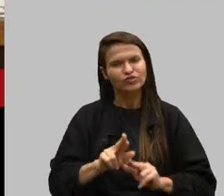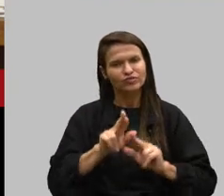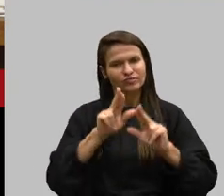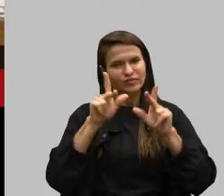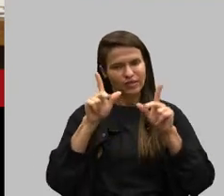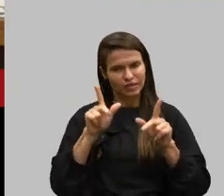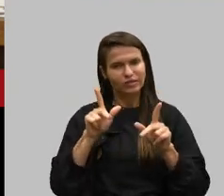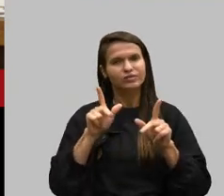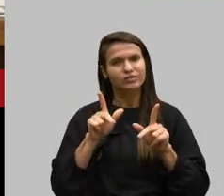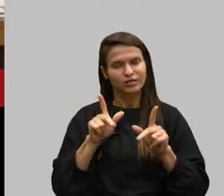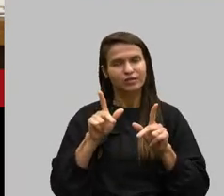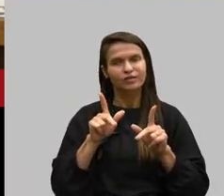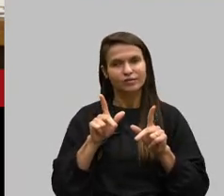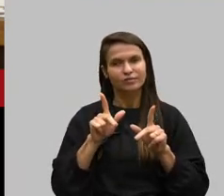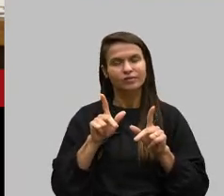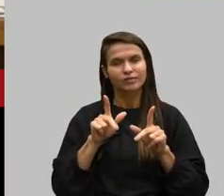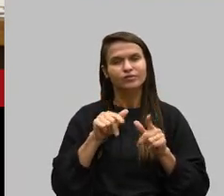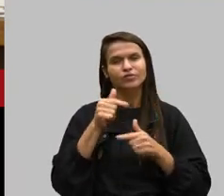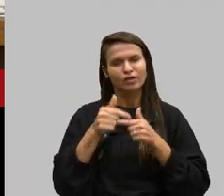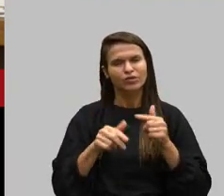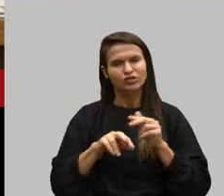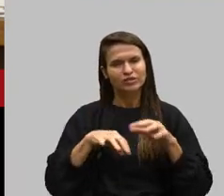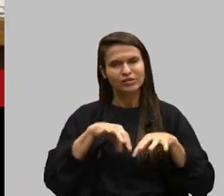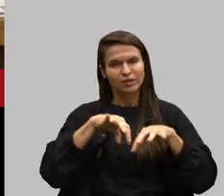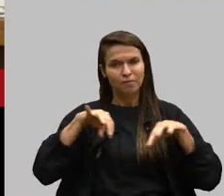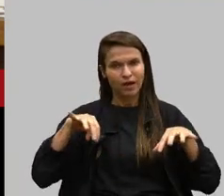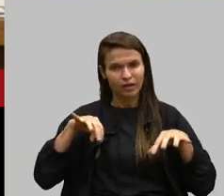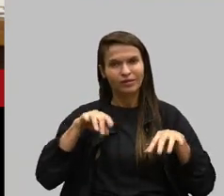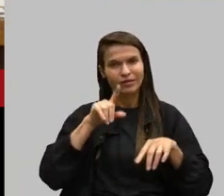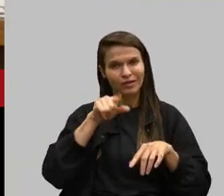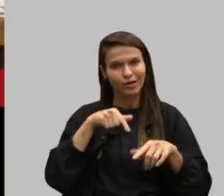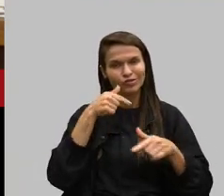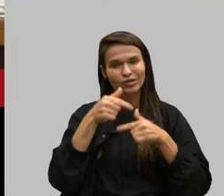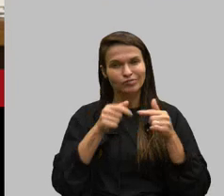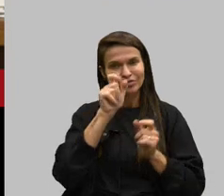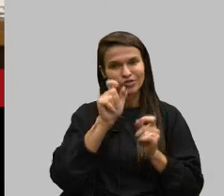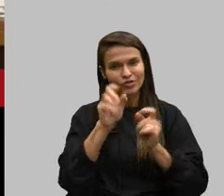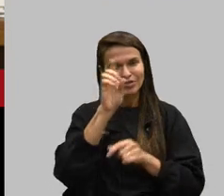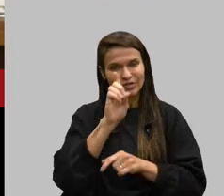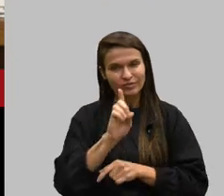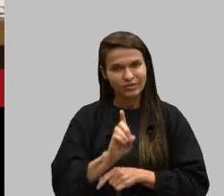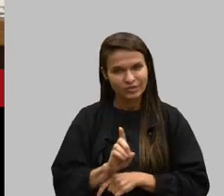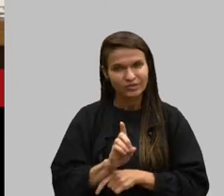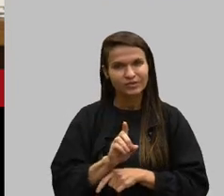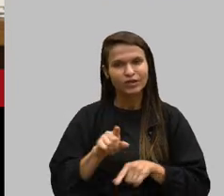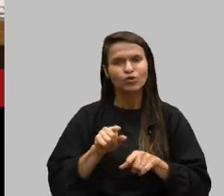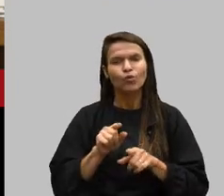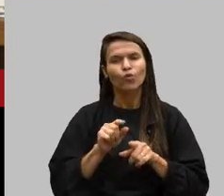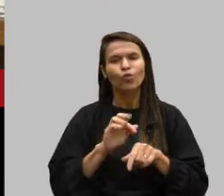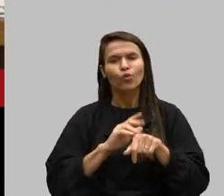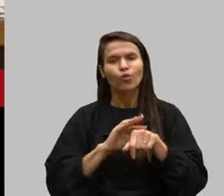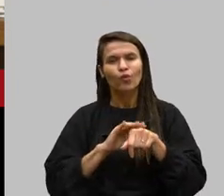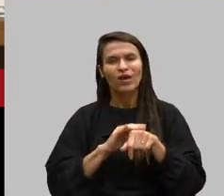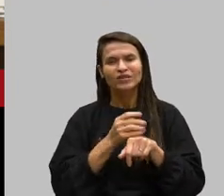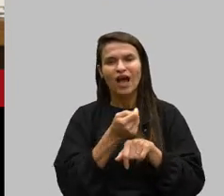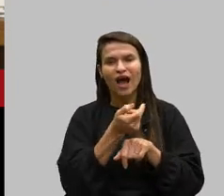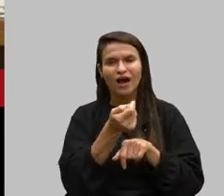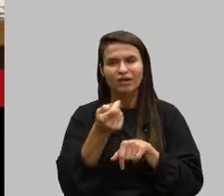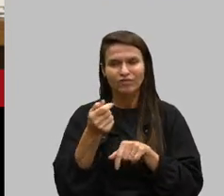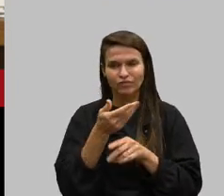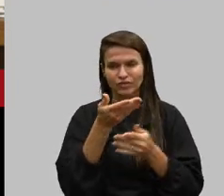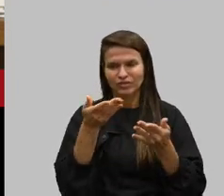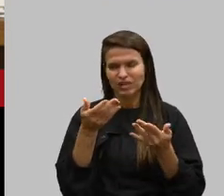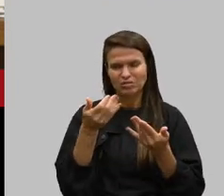trabalho diferenciado separado que é o trabalho para as pessoas com deficiência e com doenças sárias porque vossas excelências me